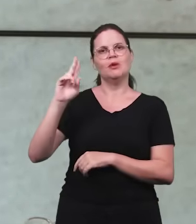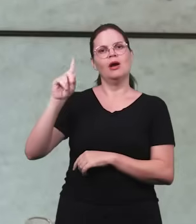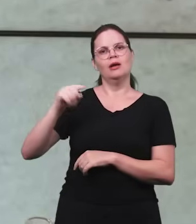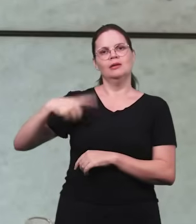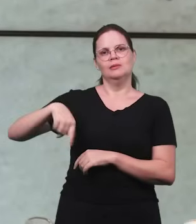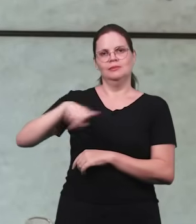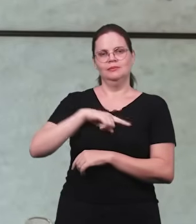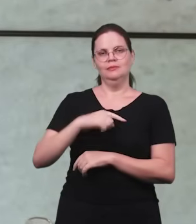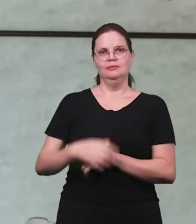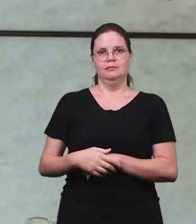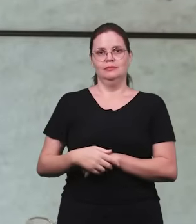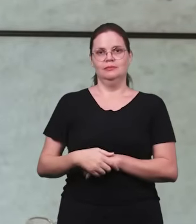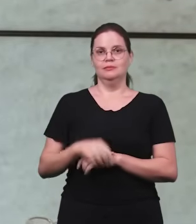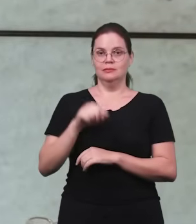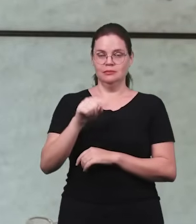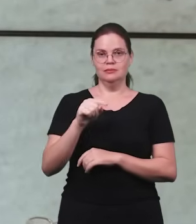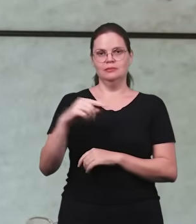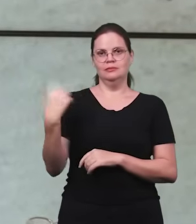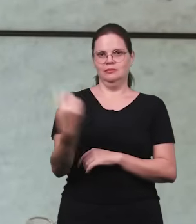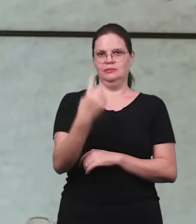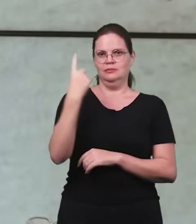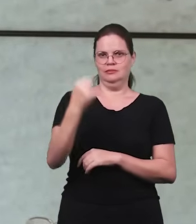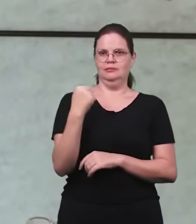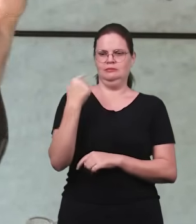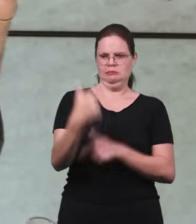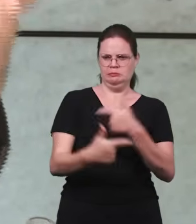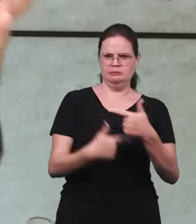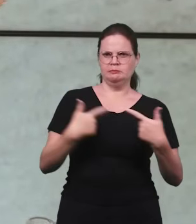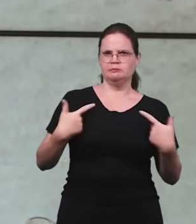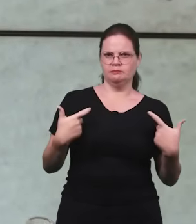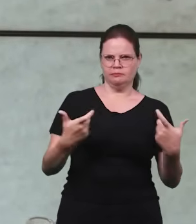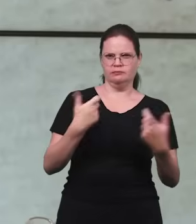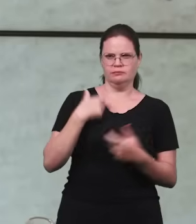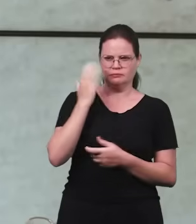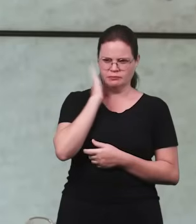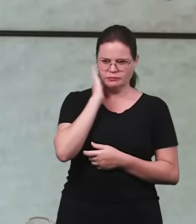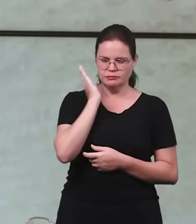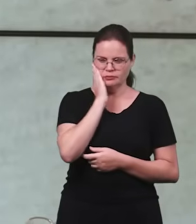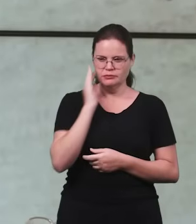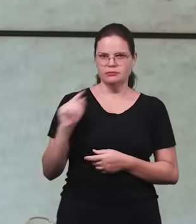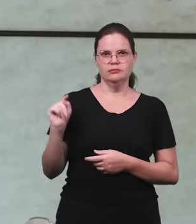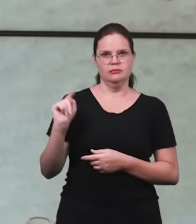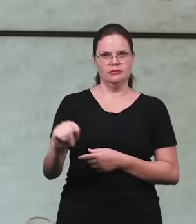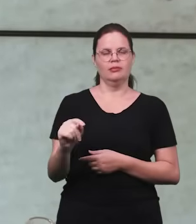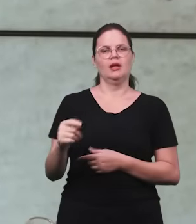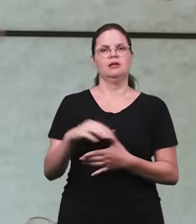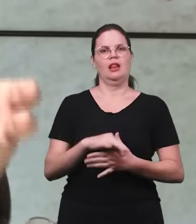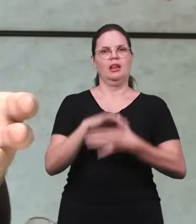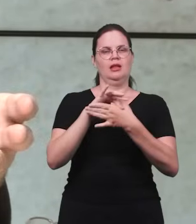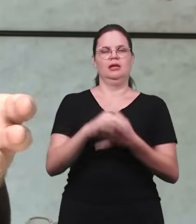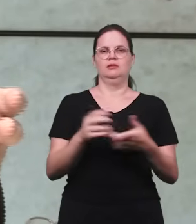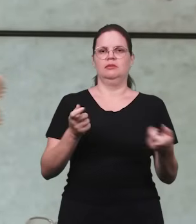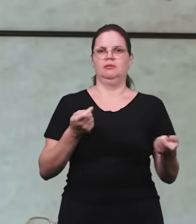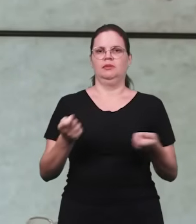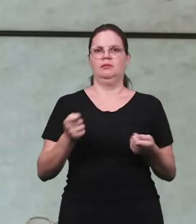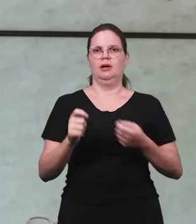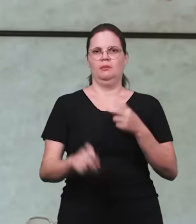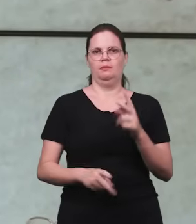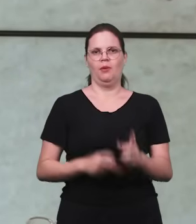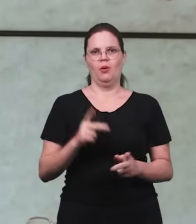Davi, como um guerreiro, mas assim, um rei, um patriarca, né? Na posição de alguém que liderava o